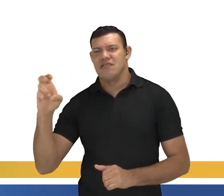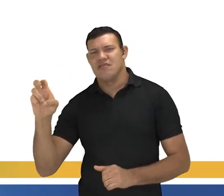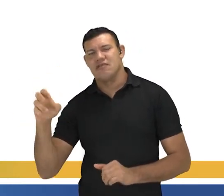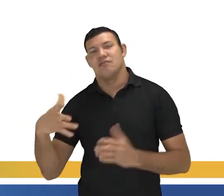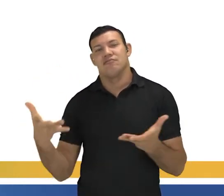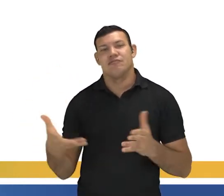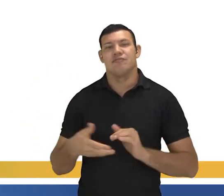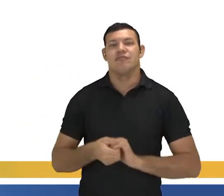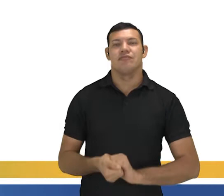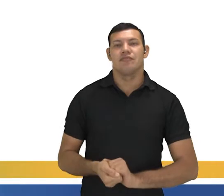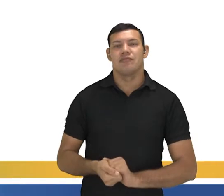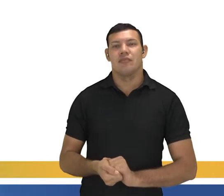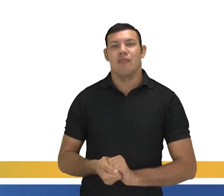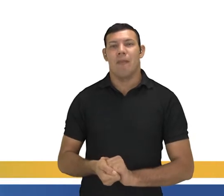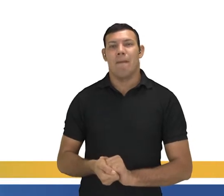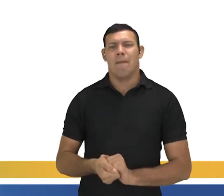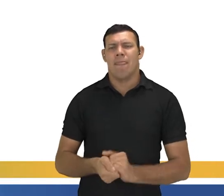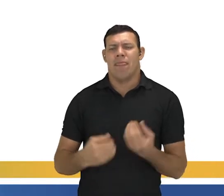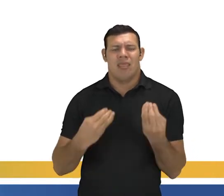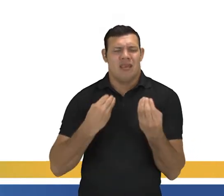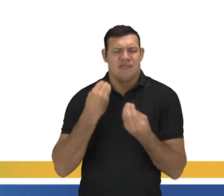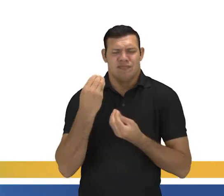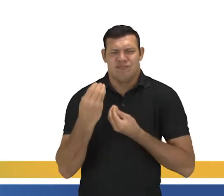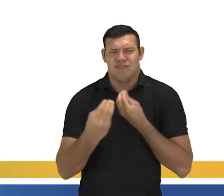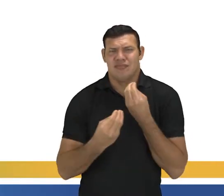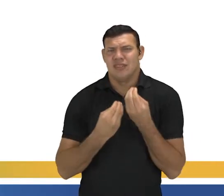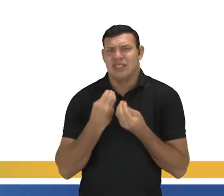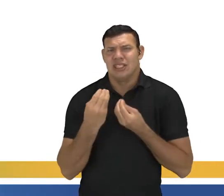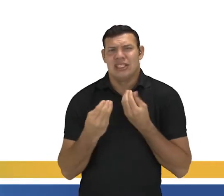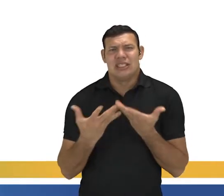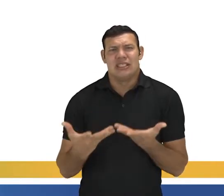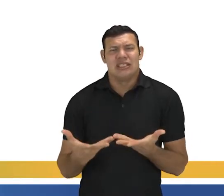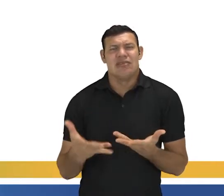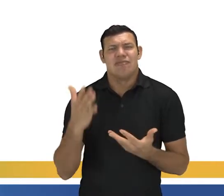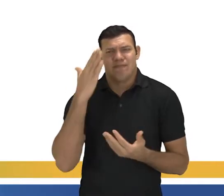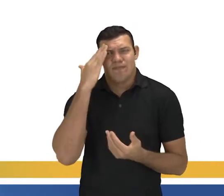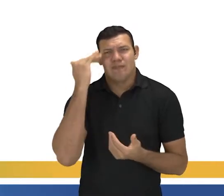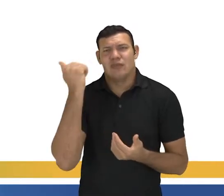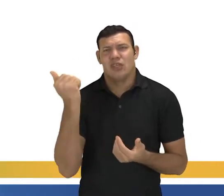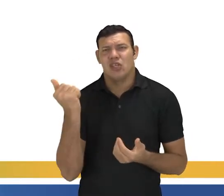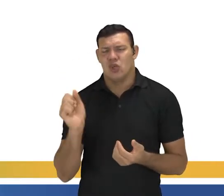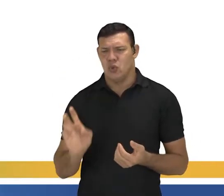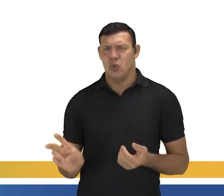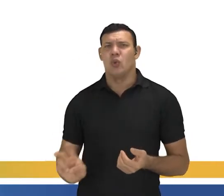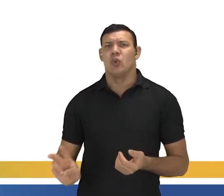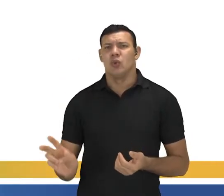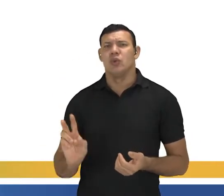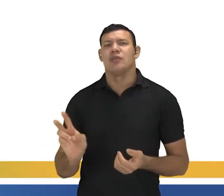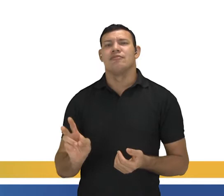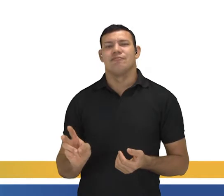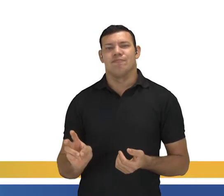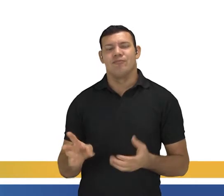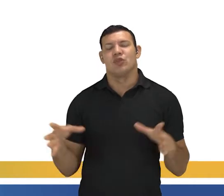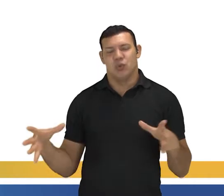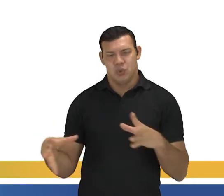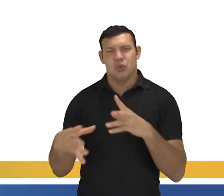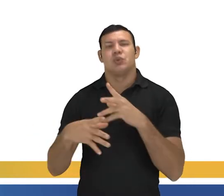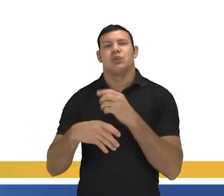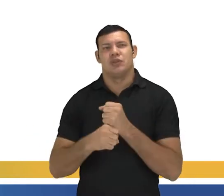Ok? Como é que vocês vão obter o valor da DDP, da voltagem total? Também fazendo a